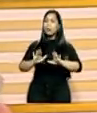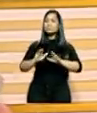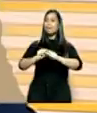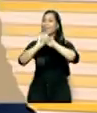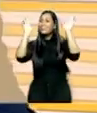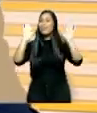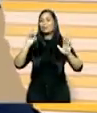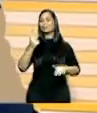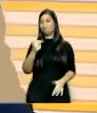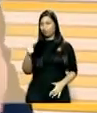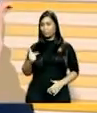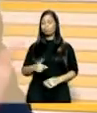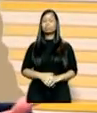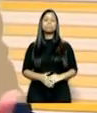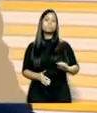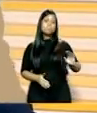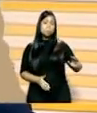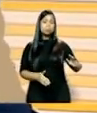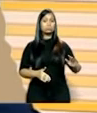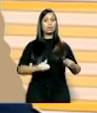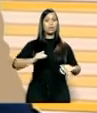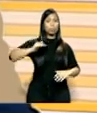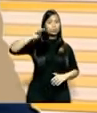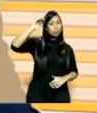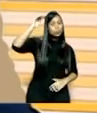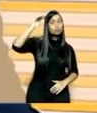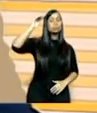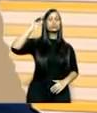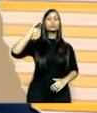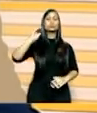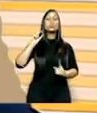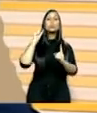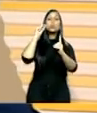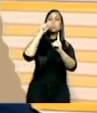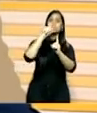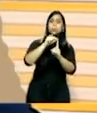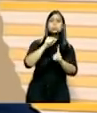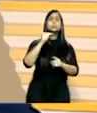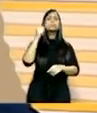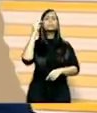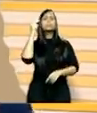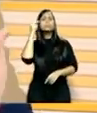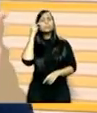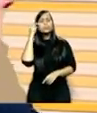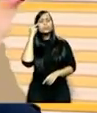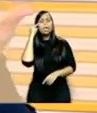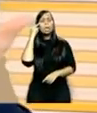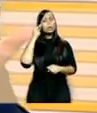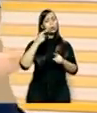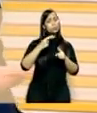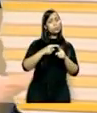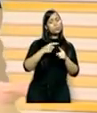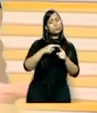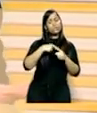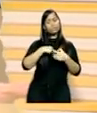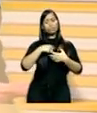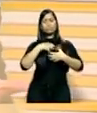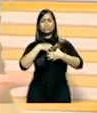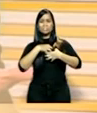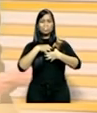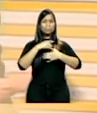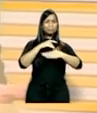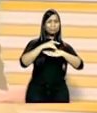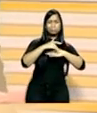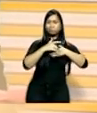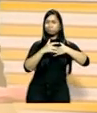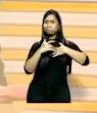é? Para adultos, Matheus, o ideal é se questionar por que eu me incomodo tanto com